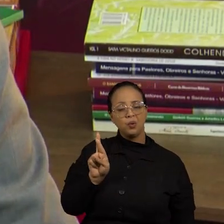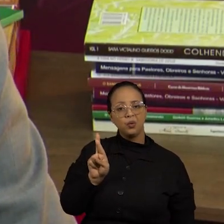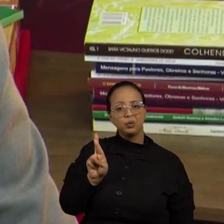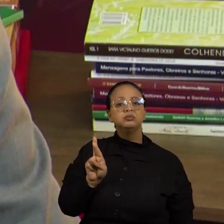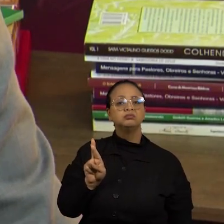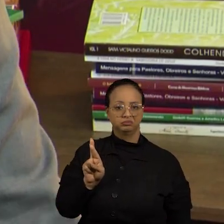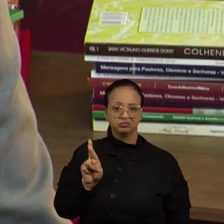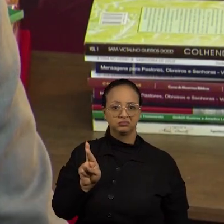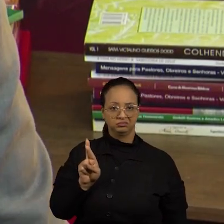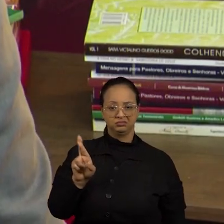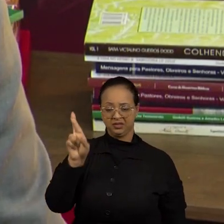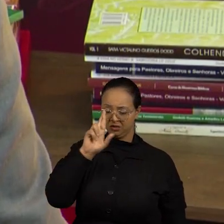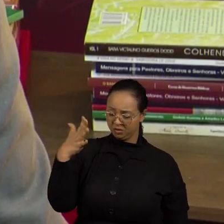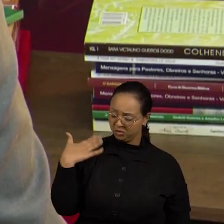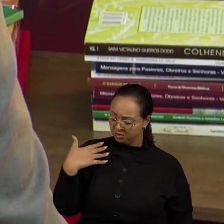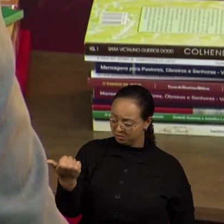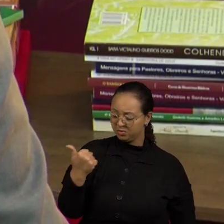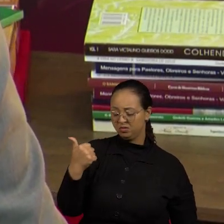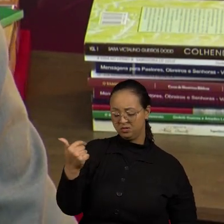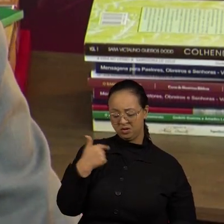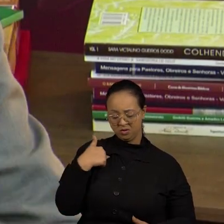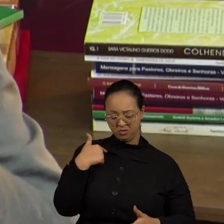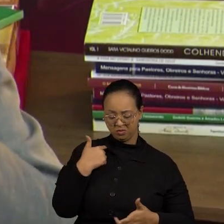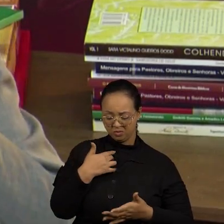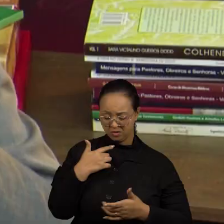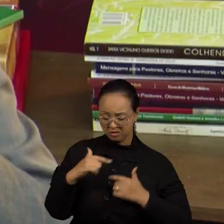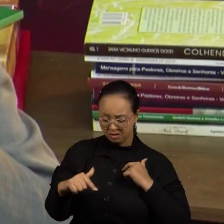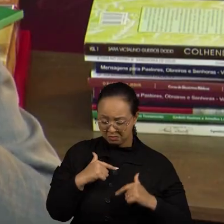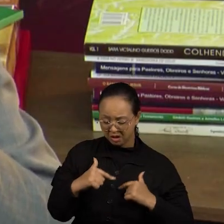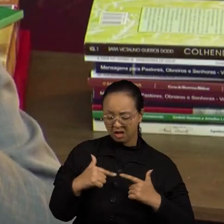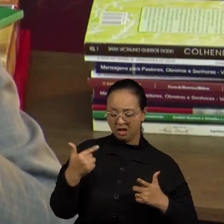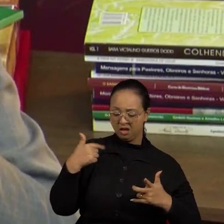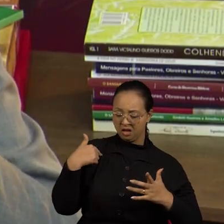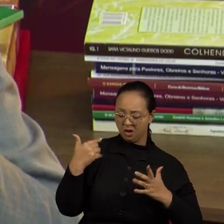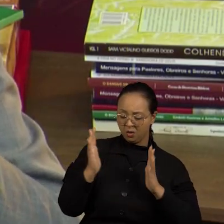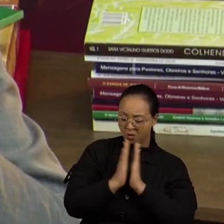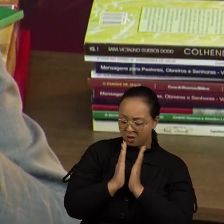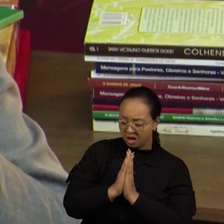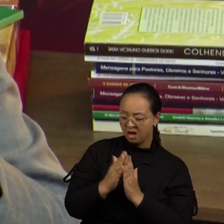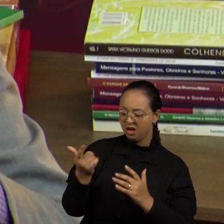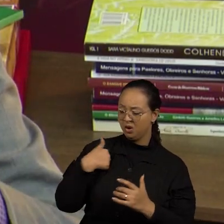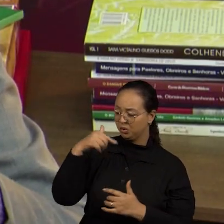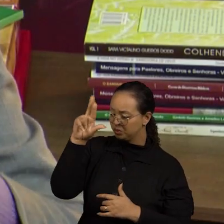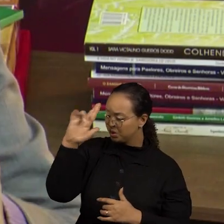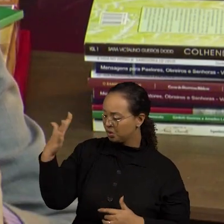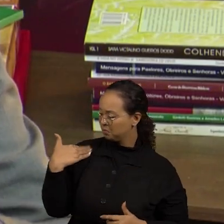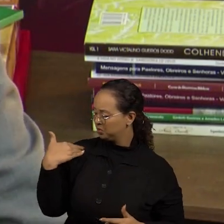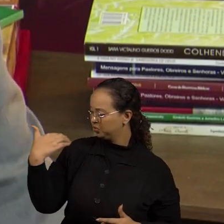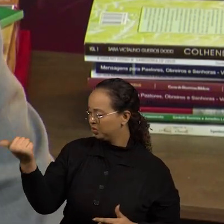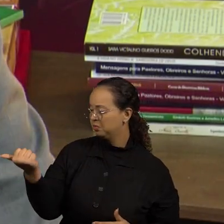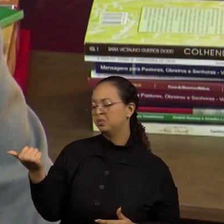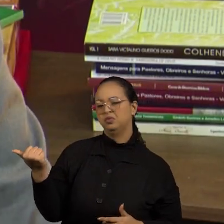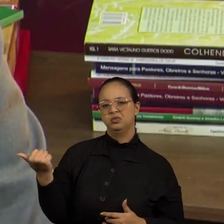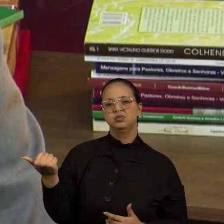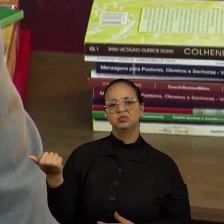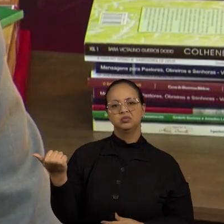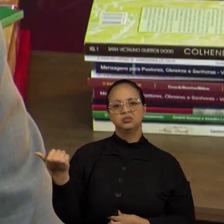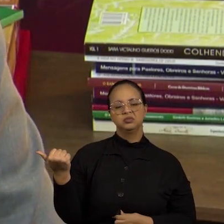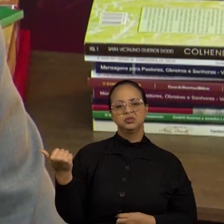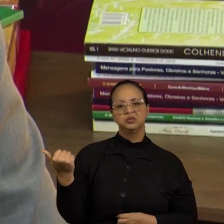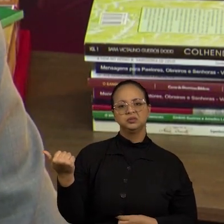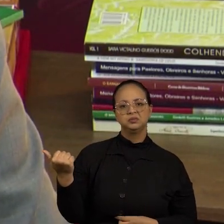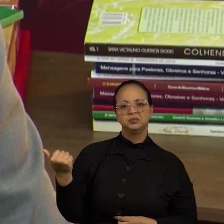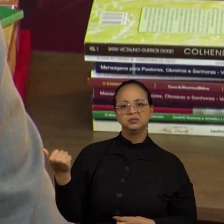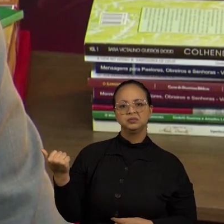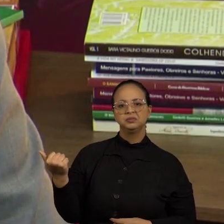uma promessa. Eu edifiquei um altar em Siquém, onde eu vi ali o termo, né, ombro, né? Eu